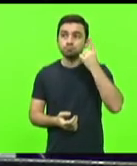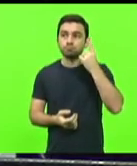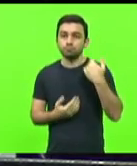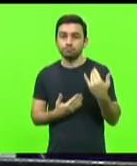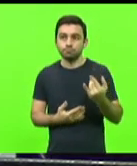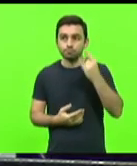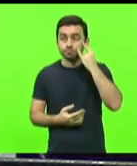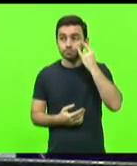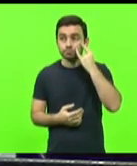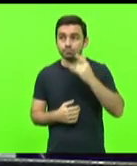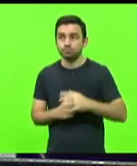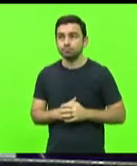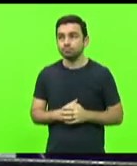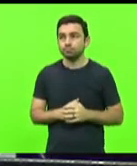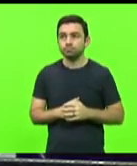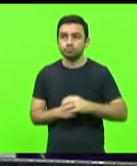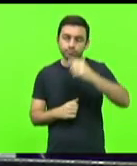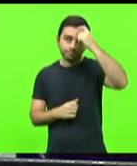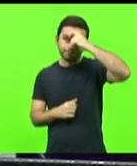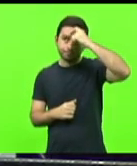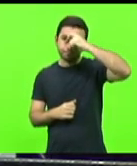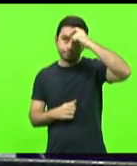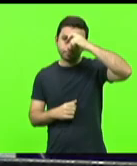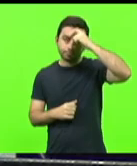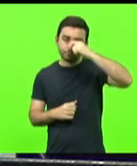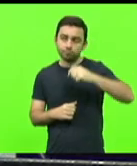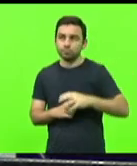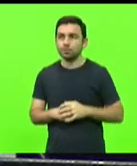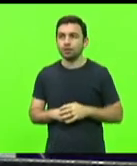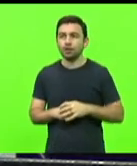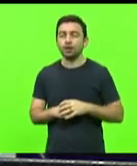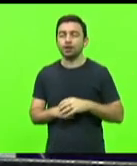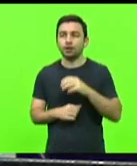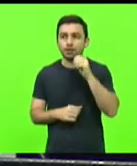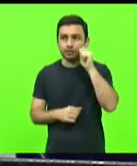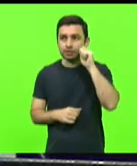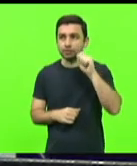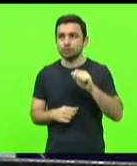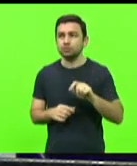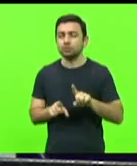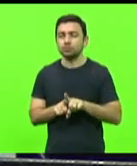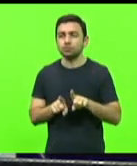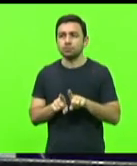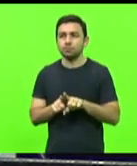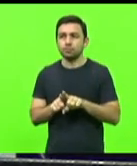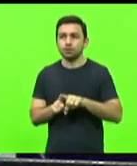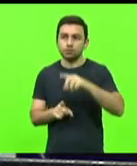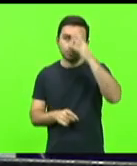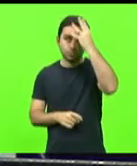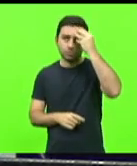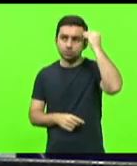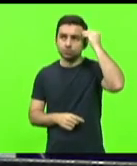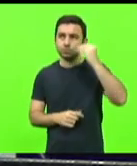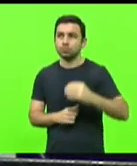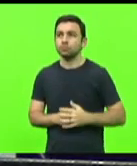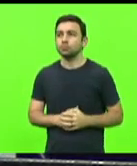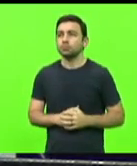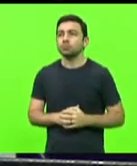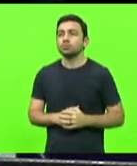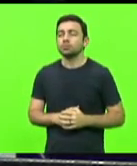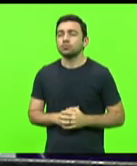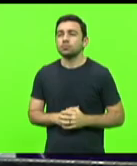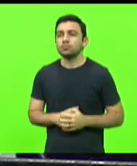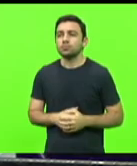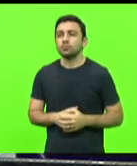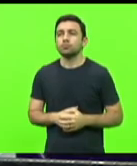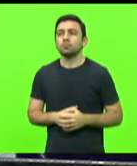Scudillac, Ricardo Alba, Adrianinho e a senhora deputada Luciane Carbinati. Grande